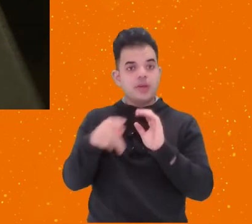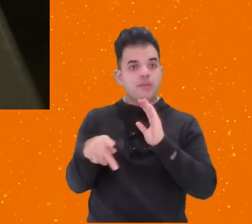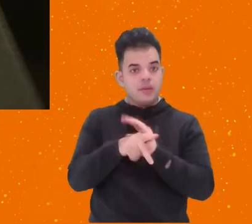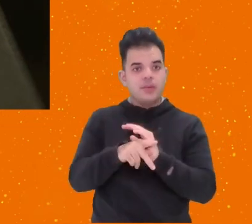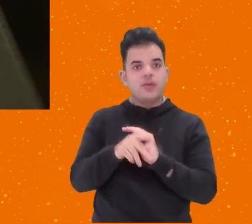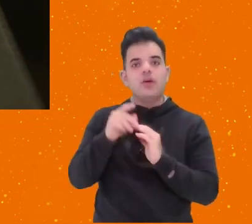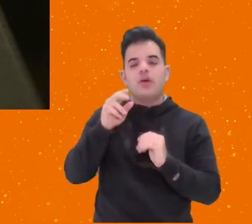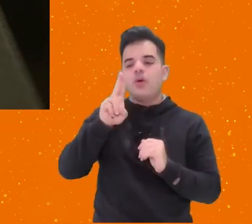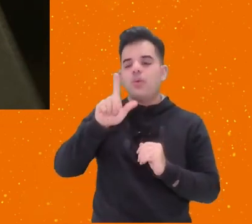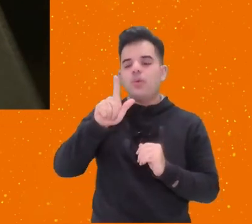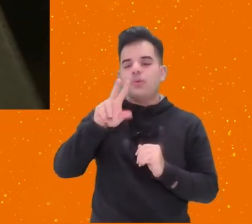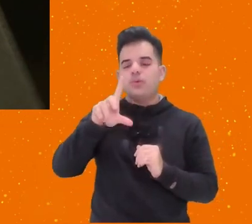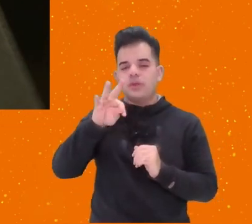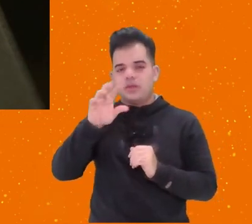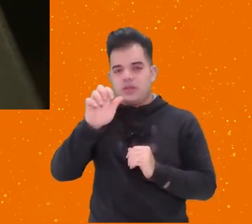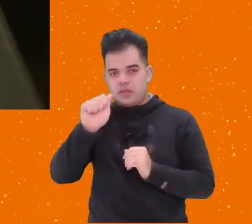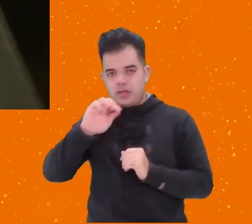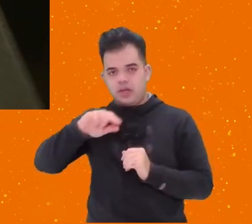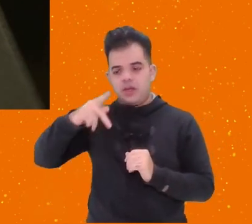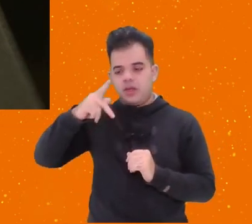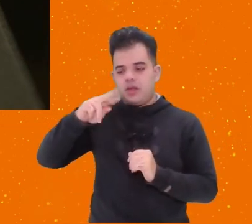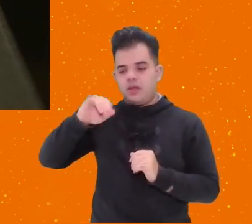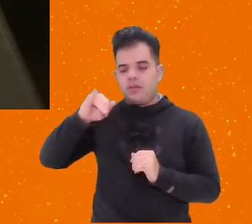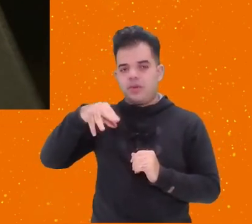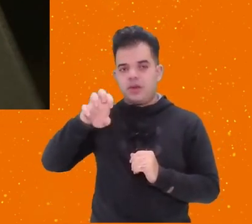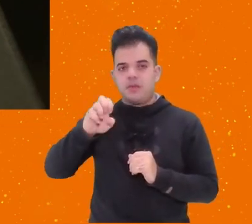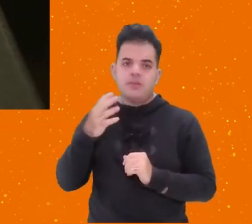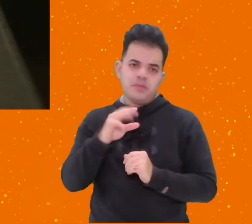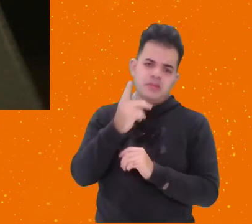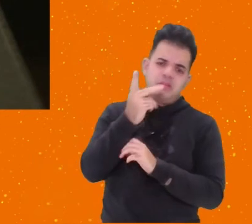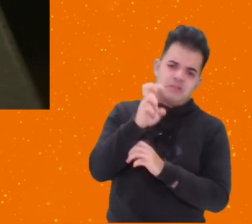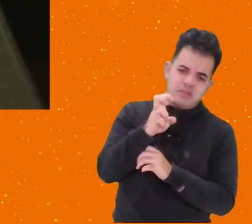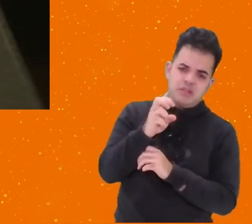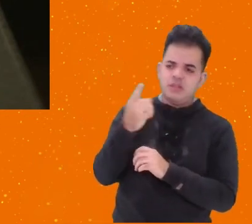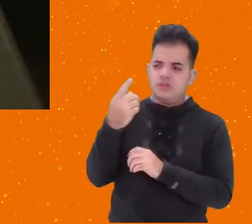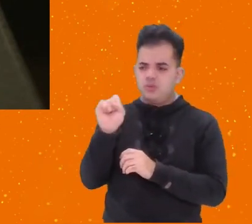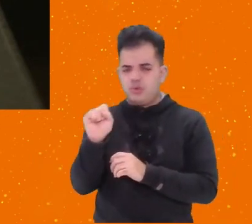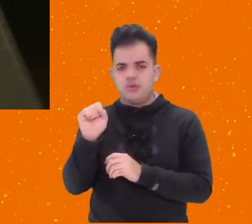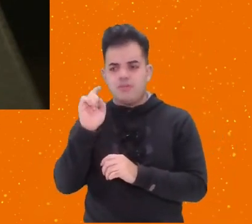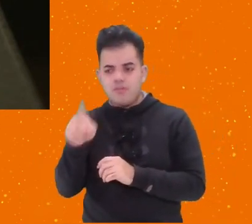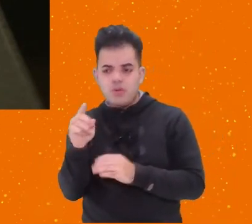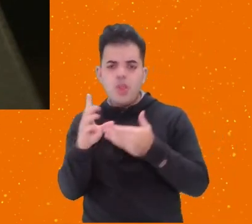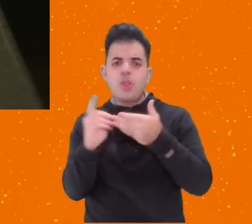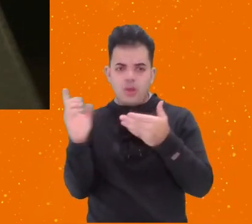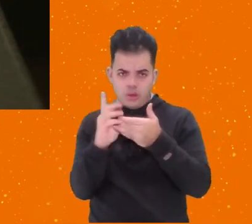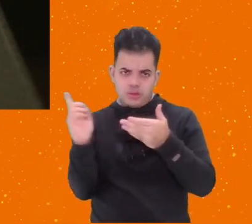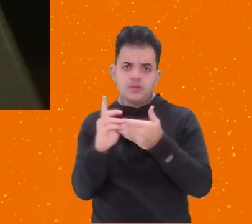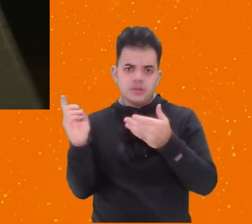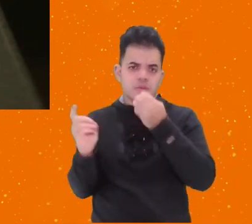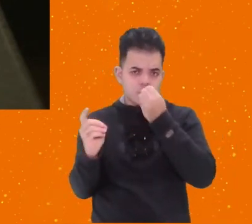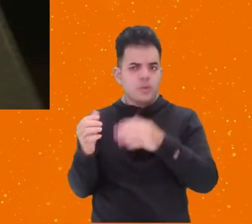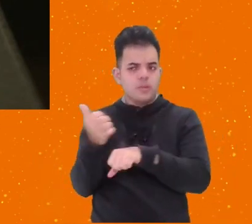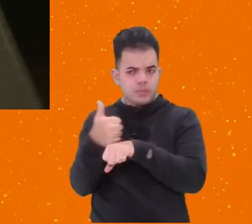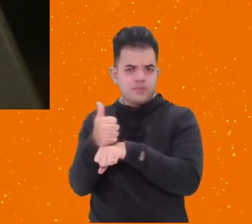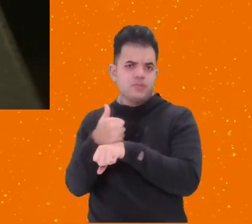própria Arri também, que é uma lente legal, uma lente que custa aí seus 15, 18 mil dólares, 15 mil dólares, enfim, uma lente profissional e tudo